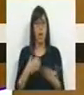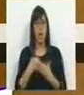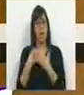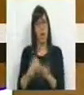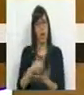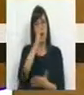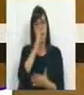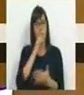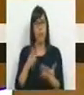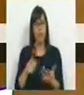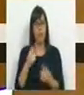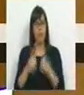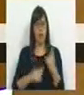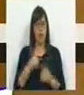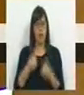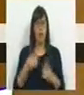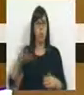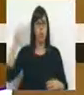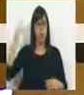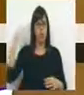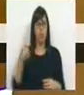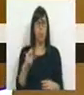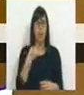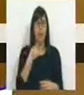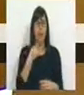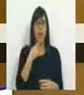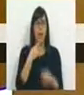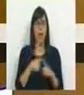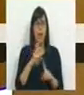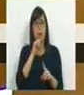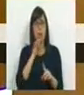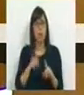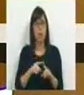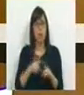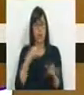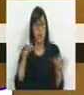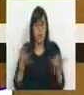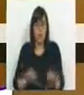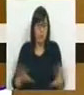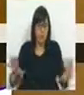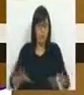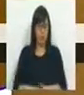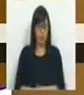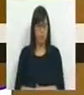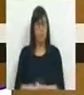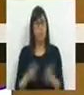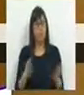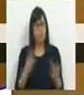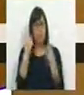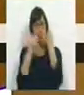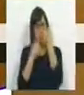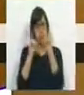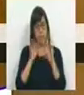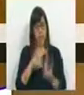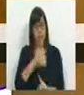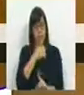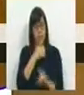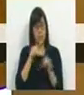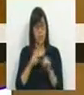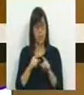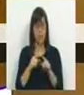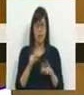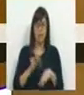apoiam o Governo e alguns deles no passado diziam o que podiam de pior. Considerando que a decisão